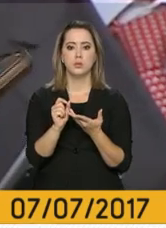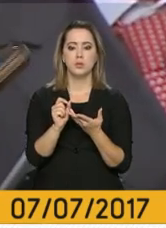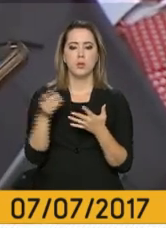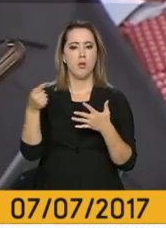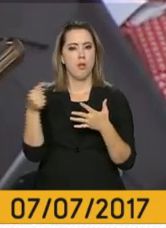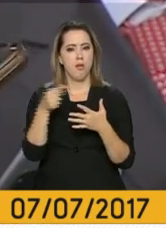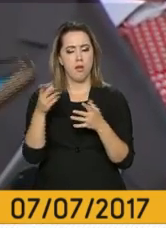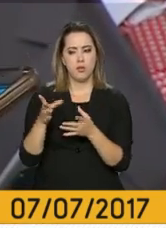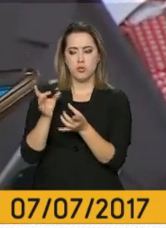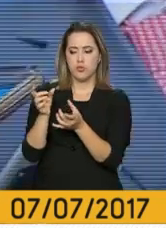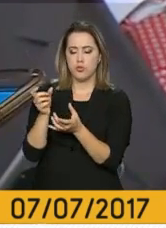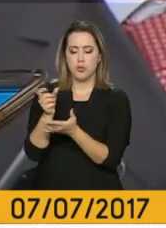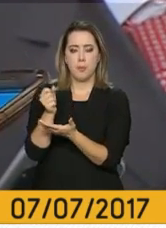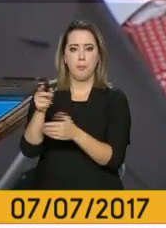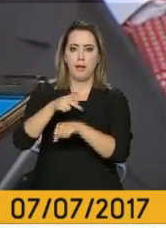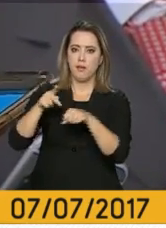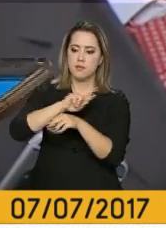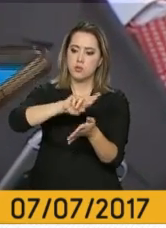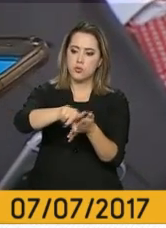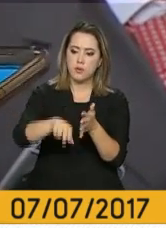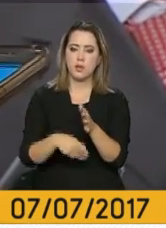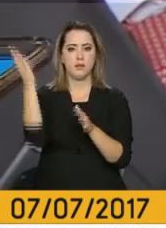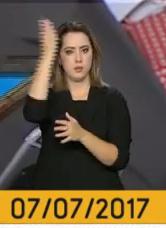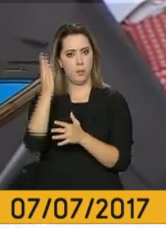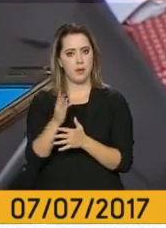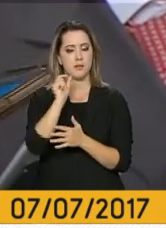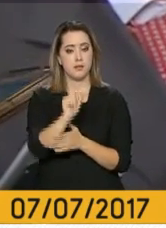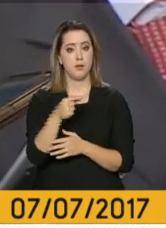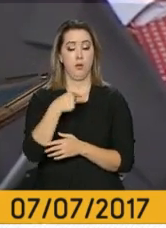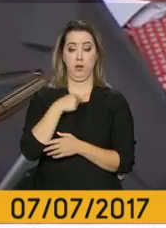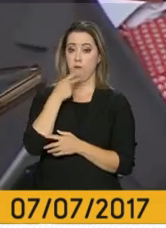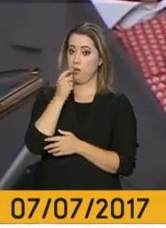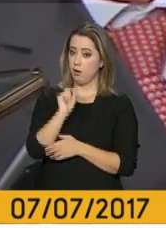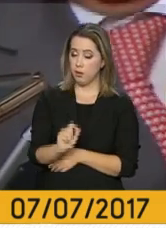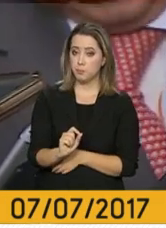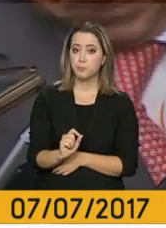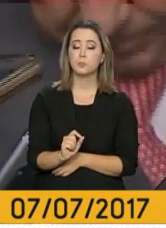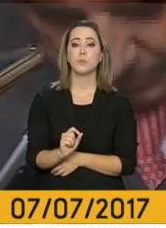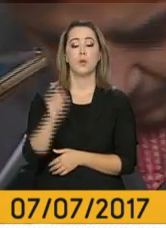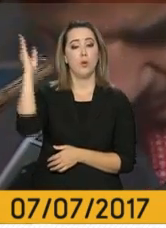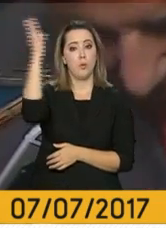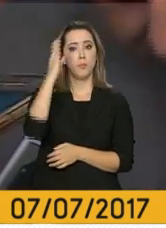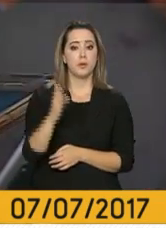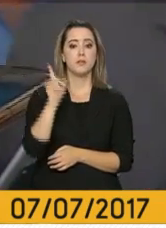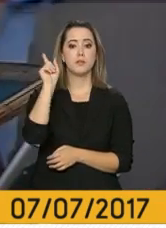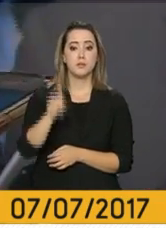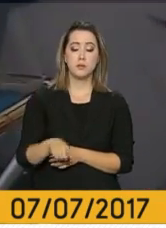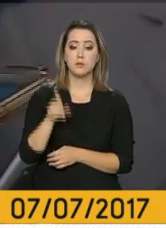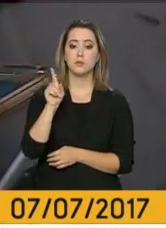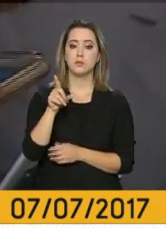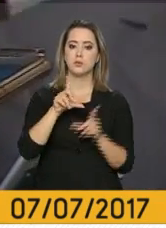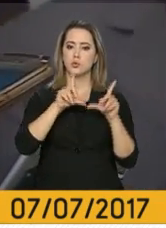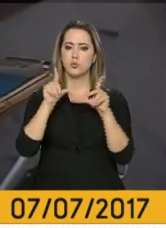entre estados, né, no Brasil e outros estados. Eu fiz um relato do Brasil, referentemente